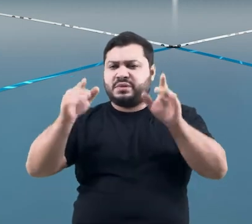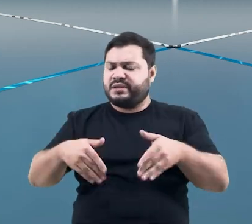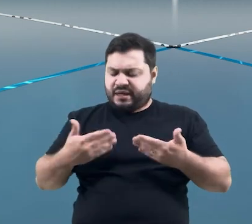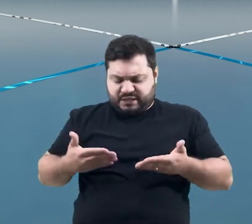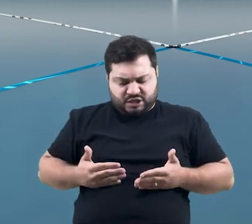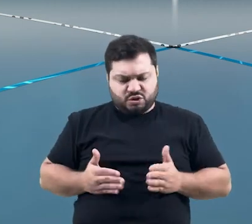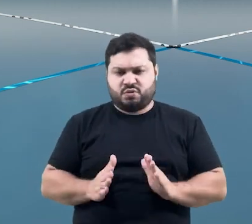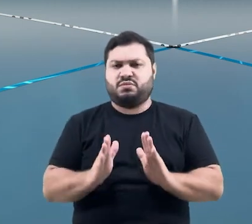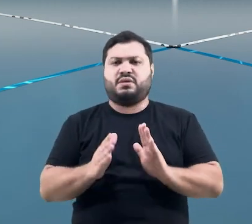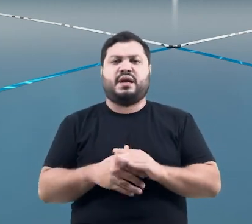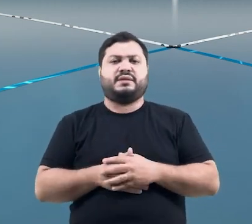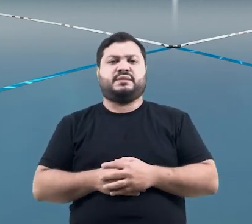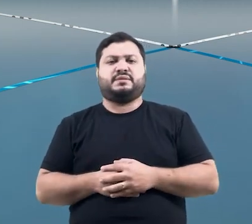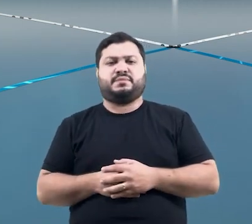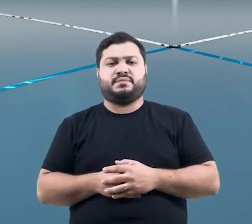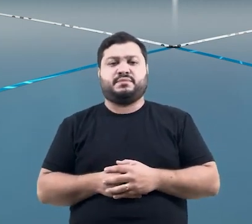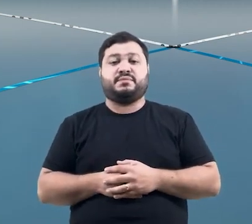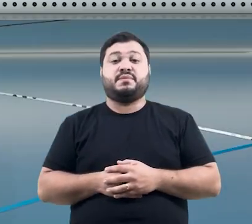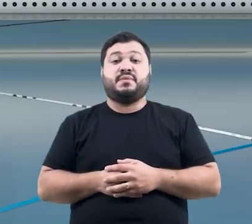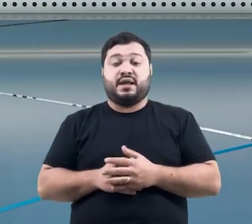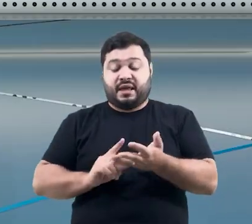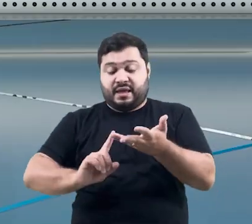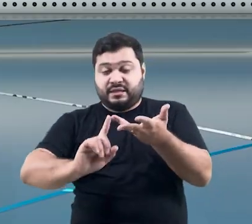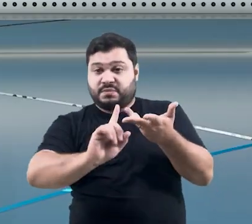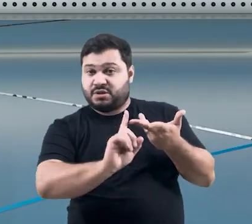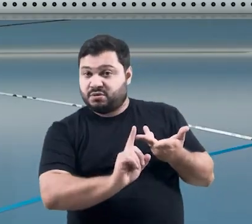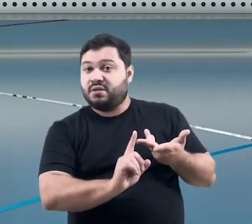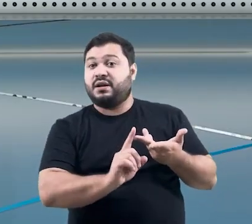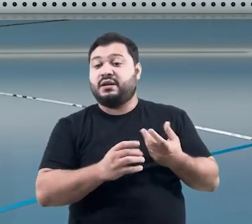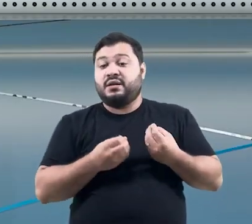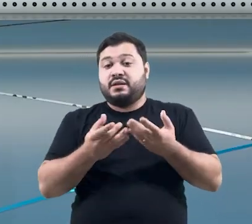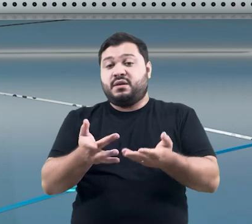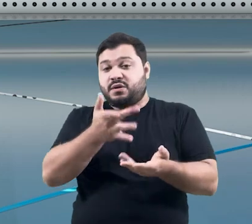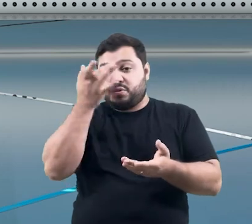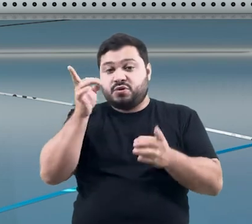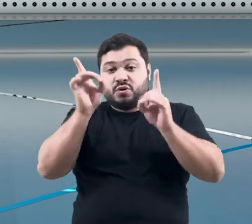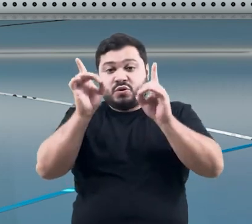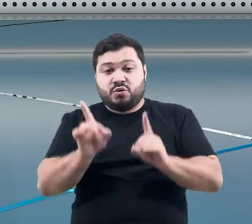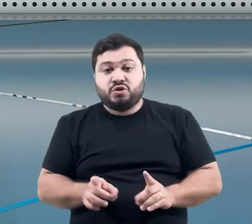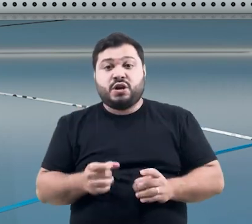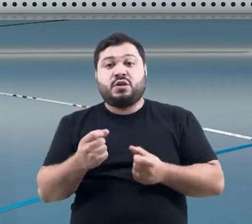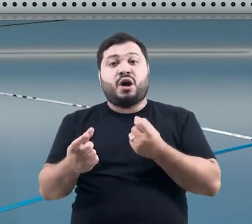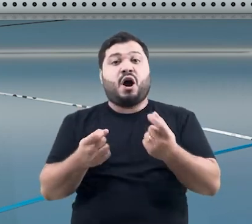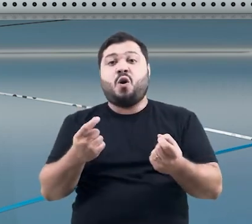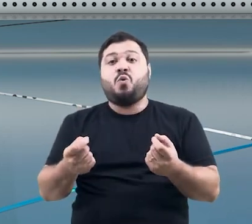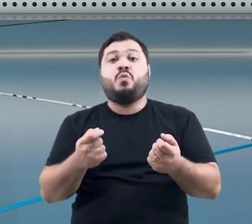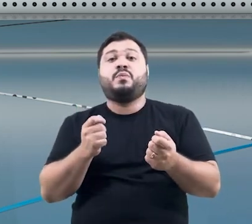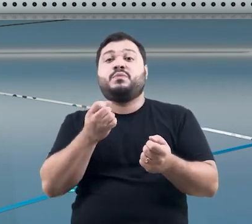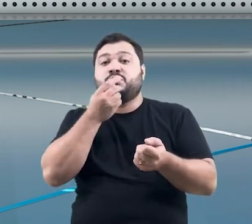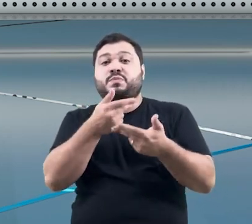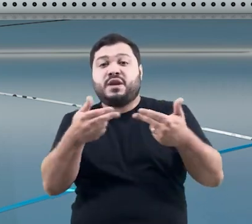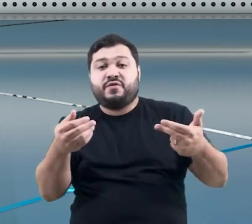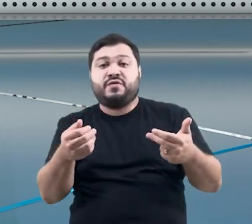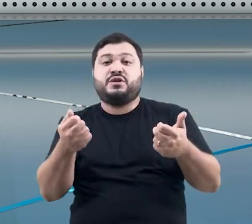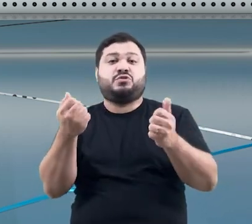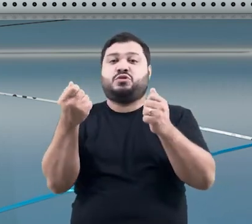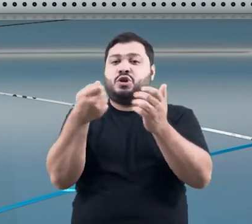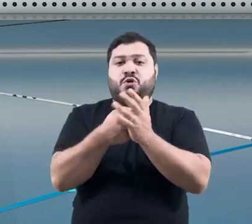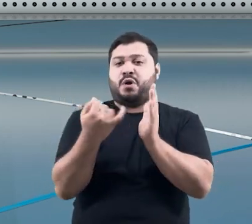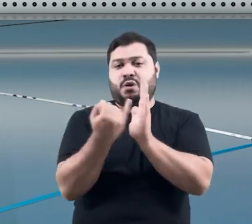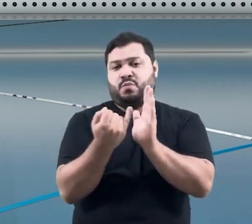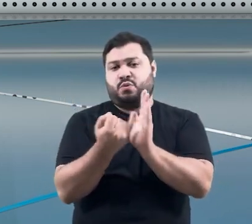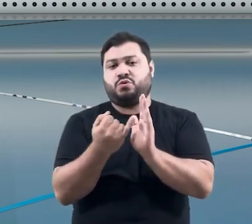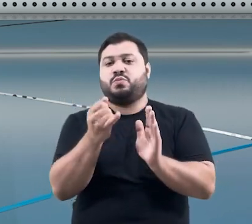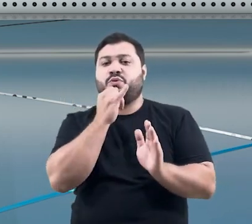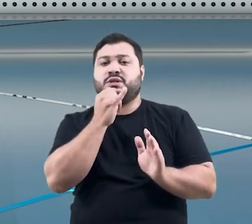cuidados especiais desde o nascimento. Essas particularidades dão a essas pessoas o direito a algumas isenções e